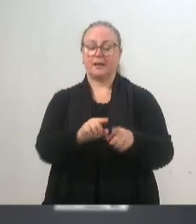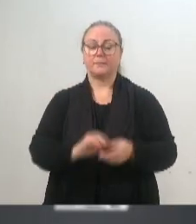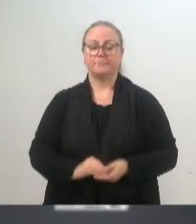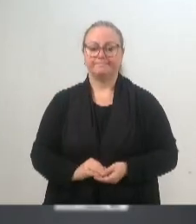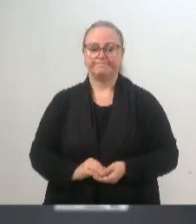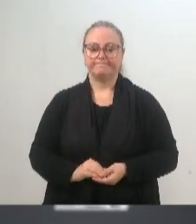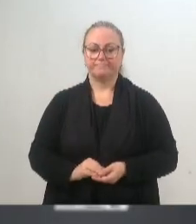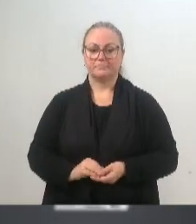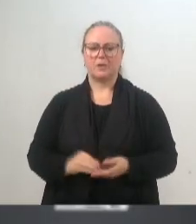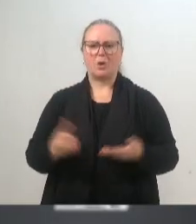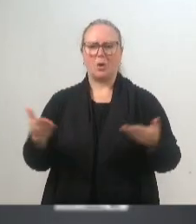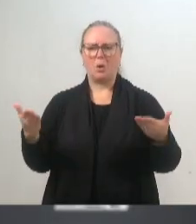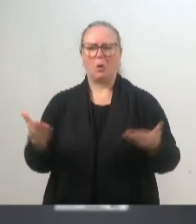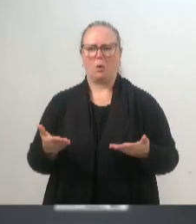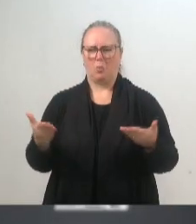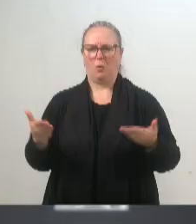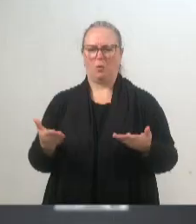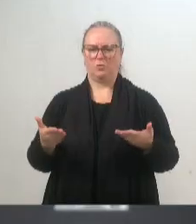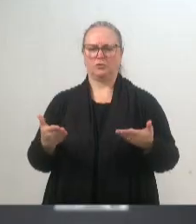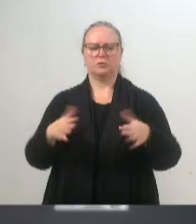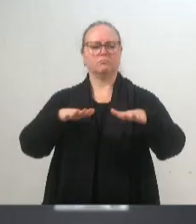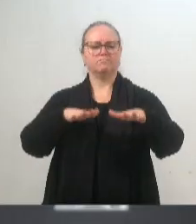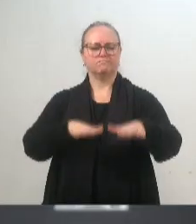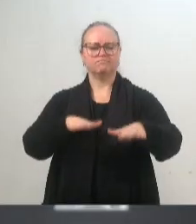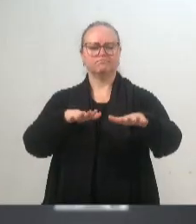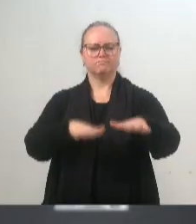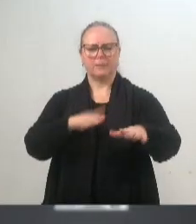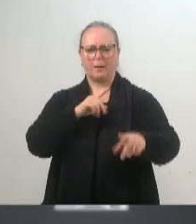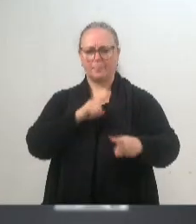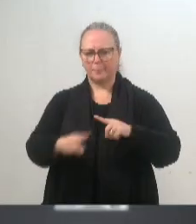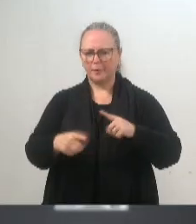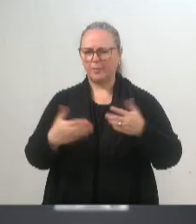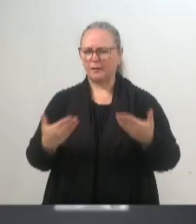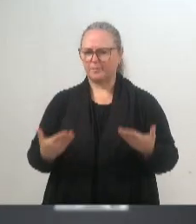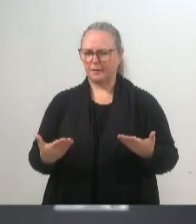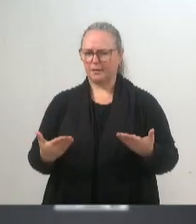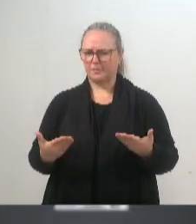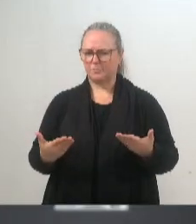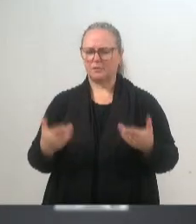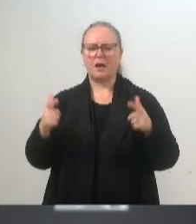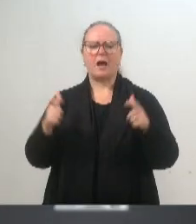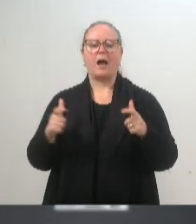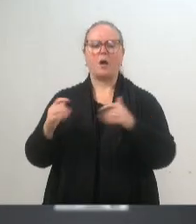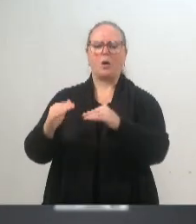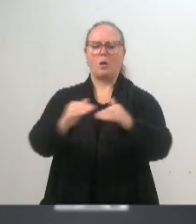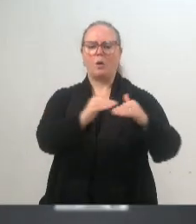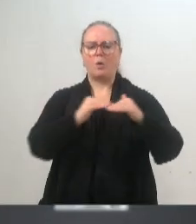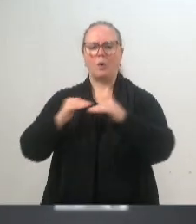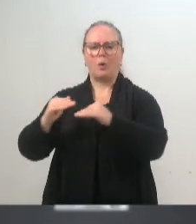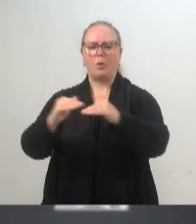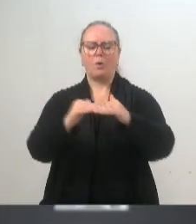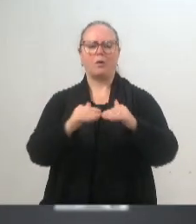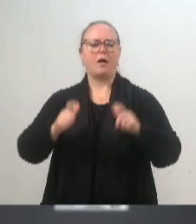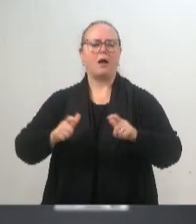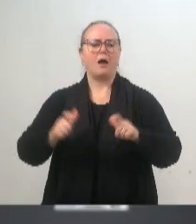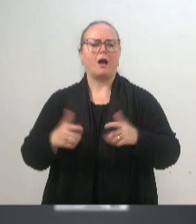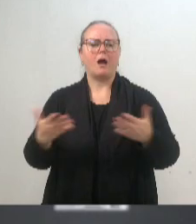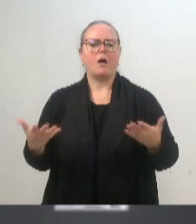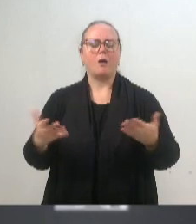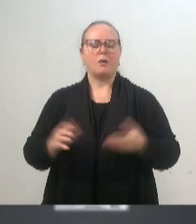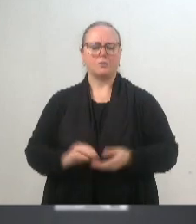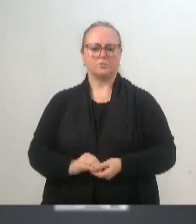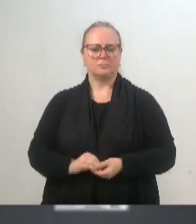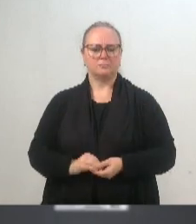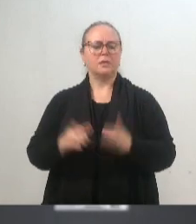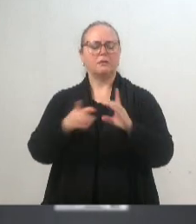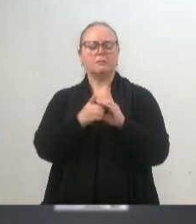simples parlamentar, fazendo um protesto, é retirado. Cadê essa igualdade que eles falam dessa